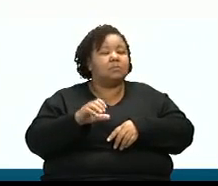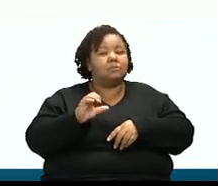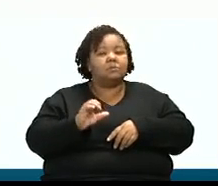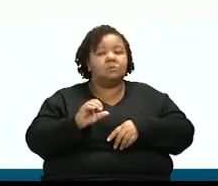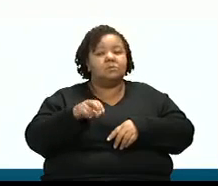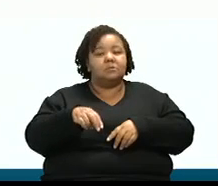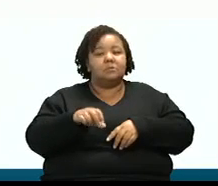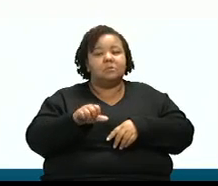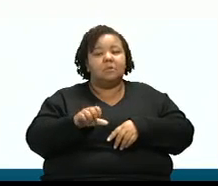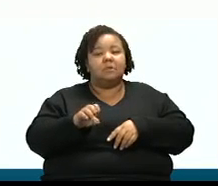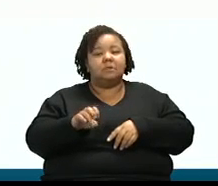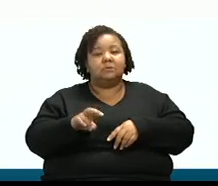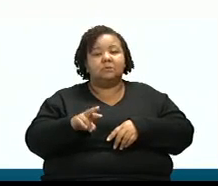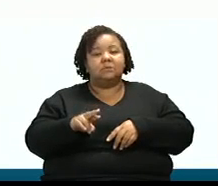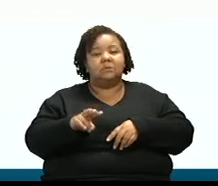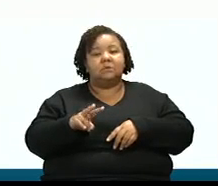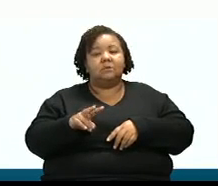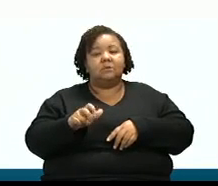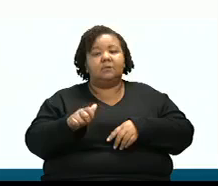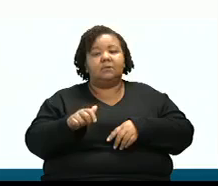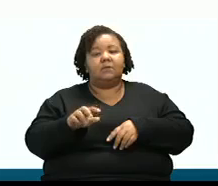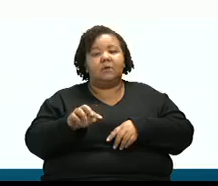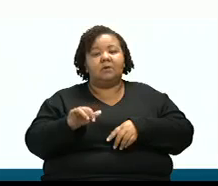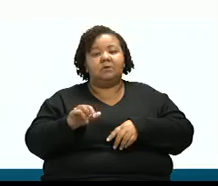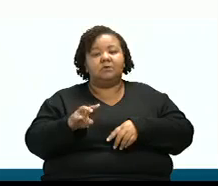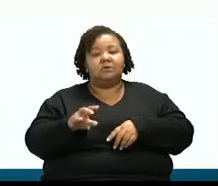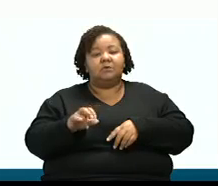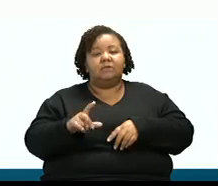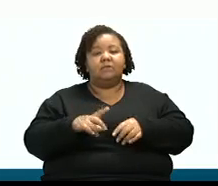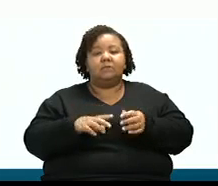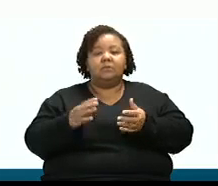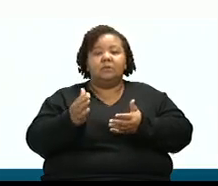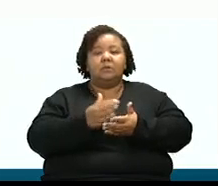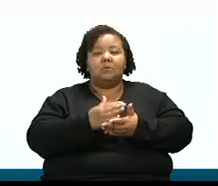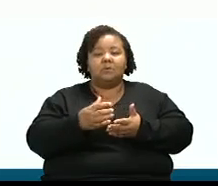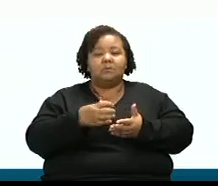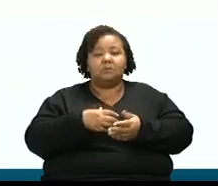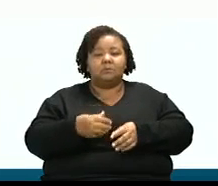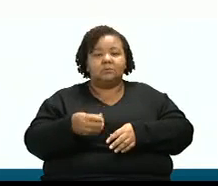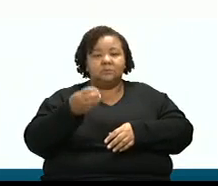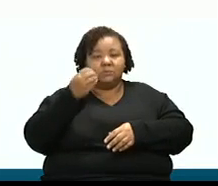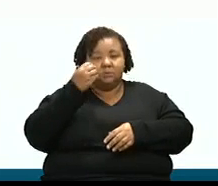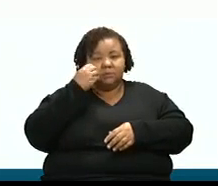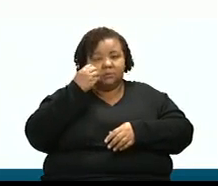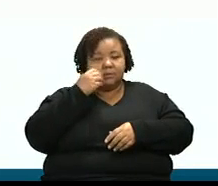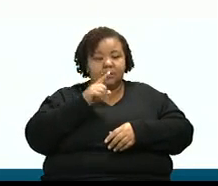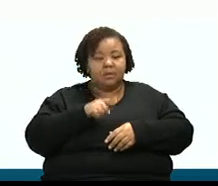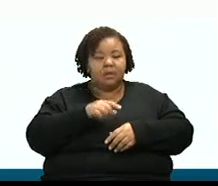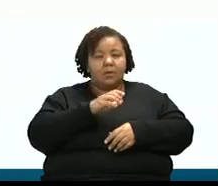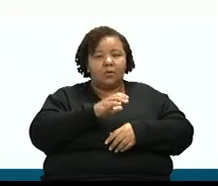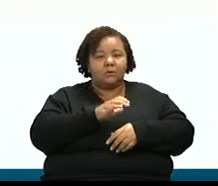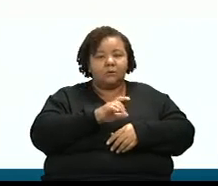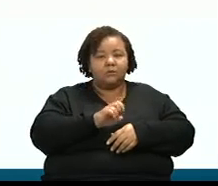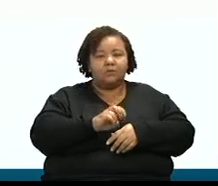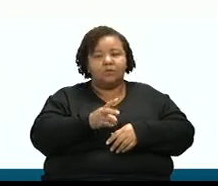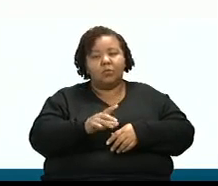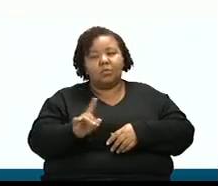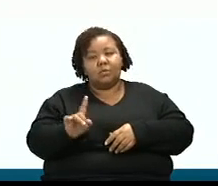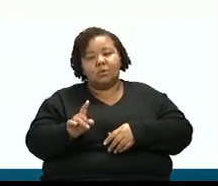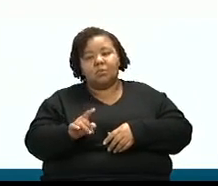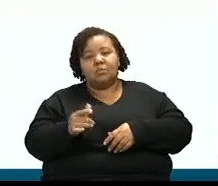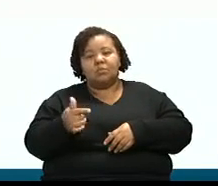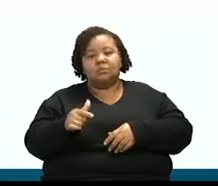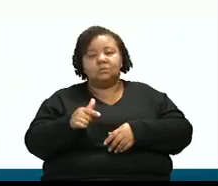conservativo. Então, essas são algumas formas de testar se um campo é conservativo ou não, sem